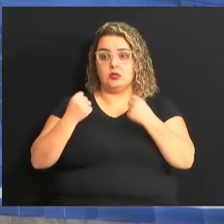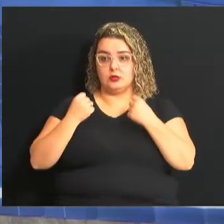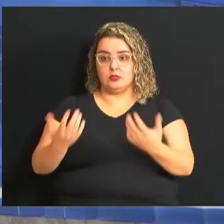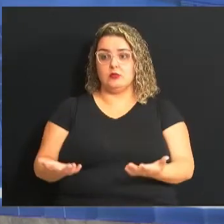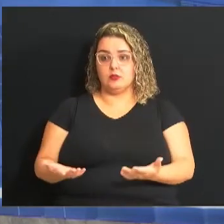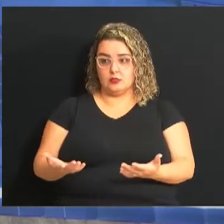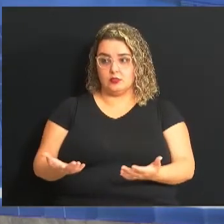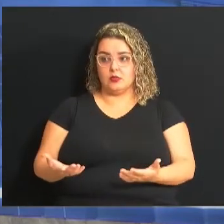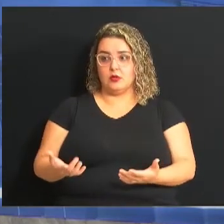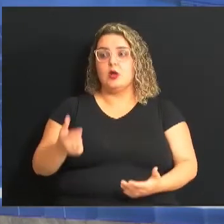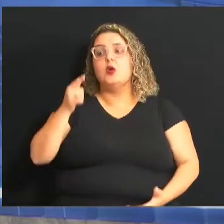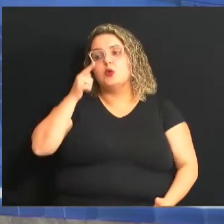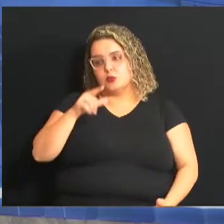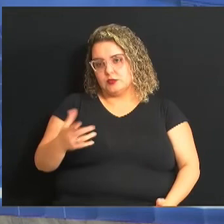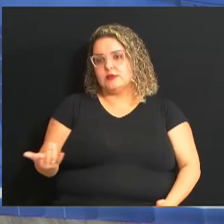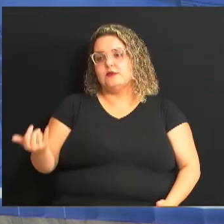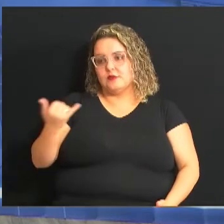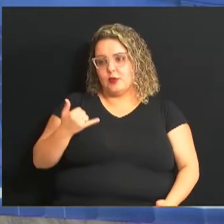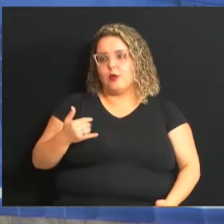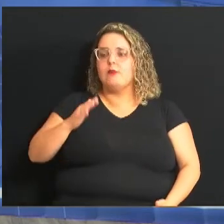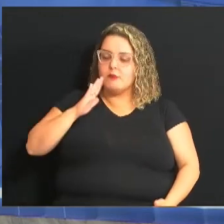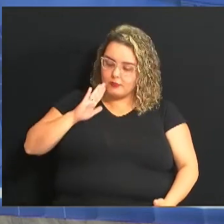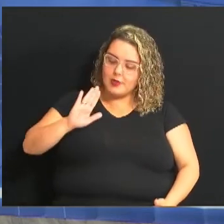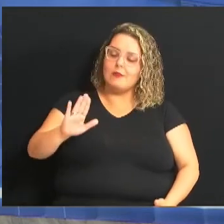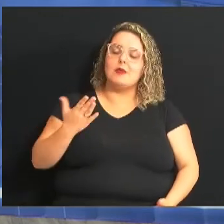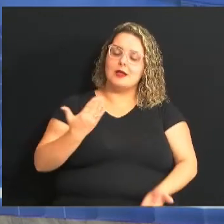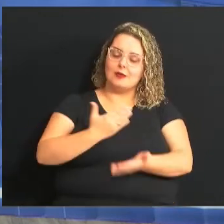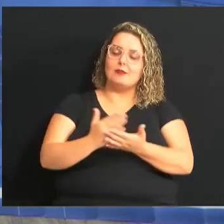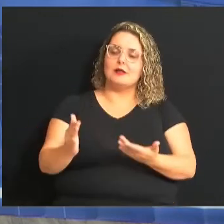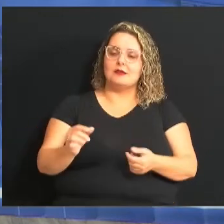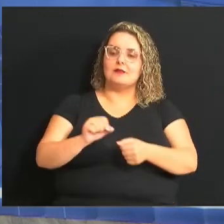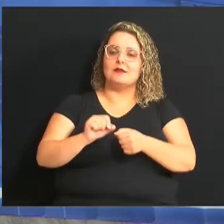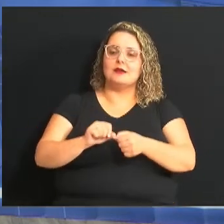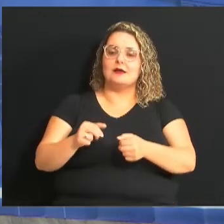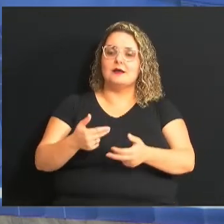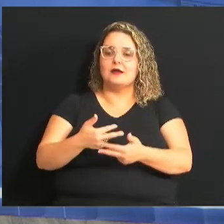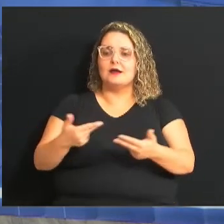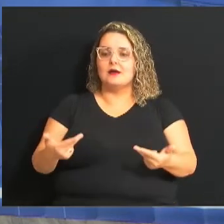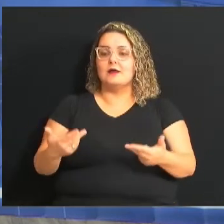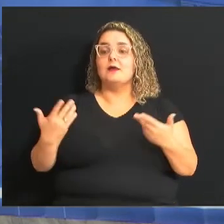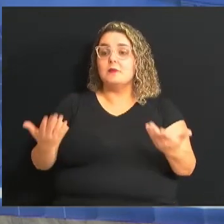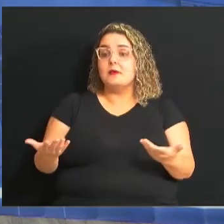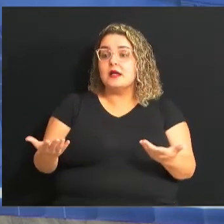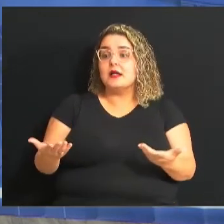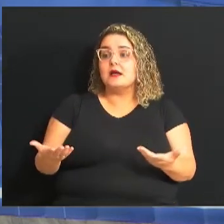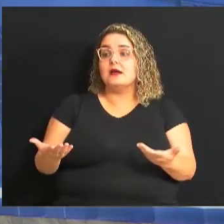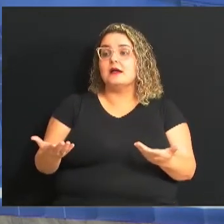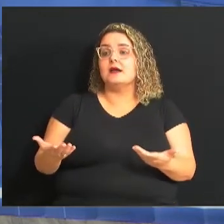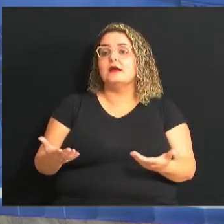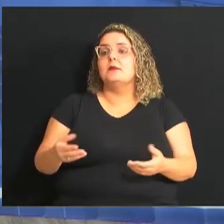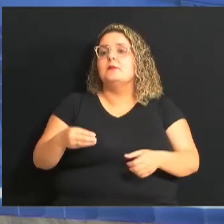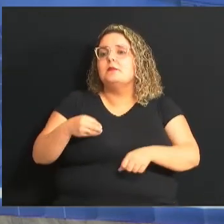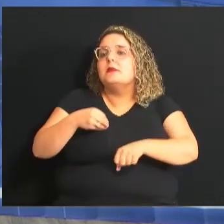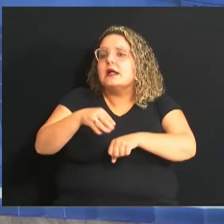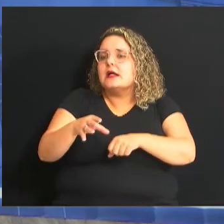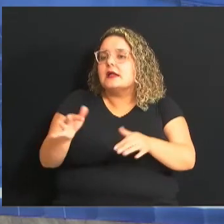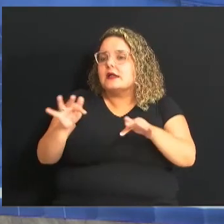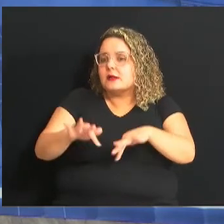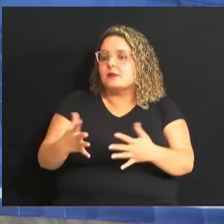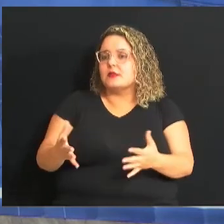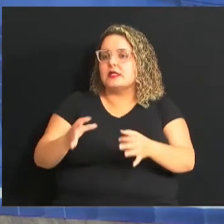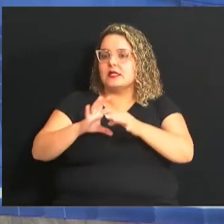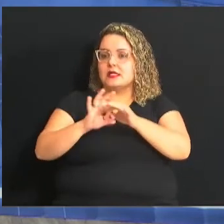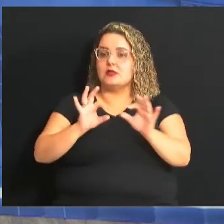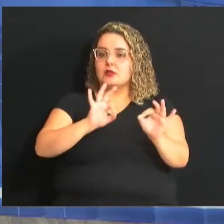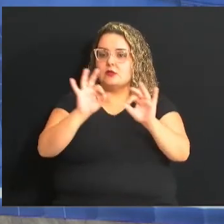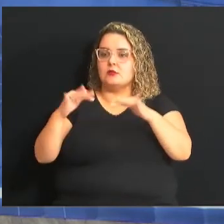me convencer, eu prometo que eu vou começar a fazer alguma coisa, tá bom? Mas aquele recado final para deixar para quem está assistindo